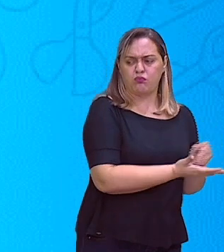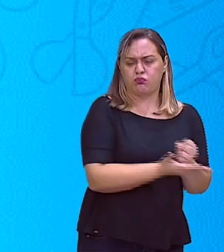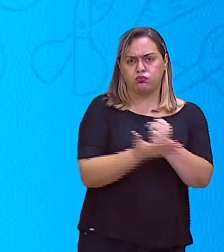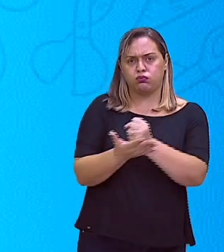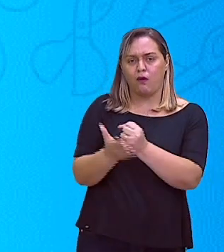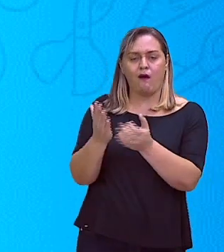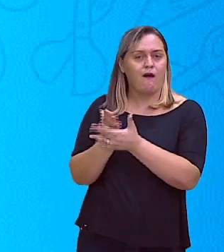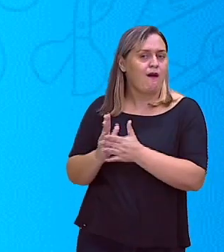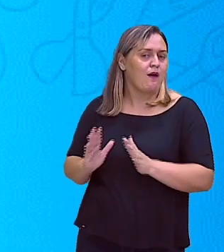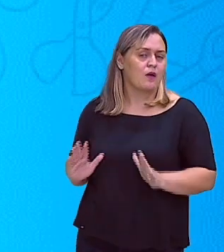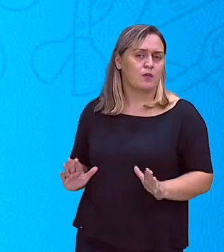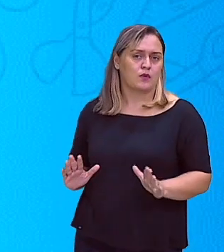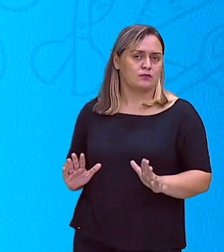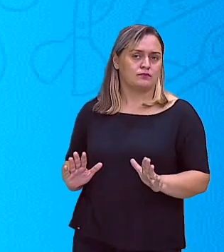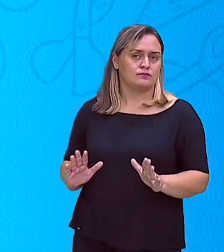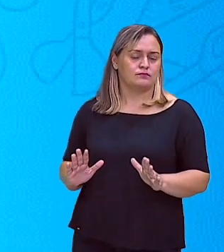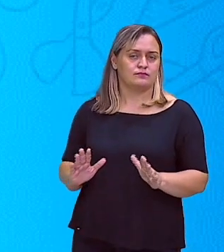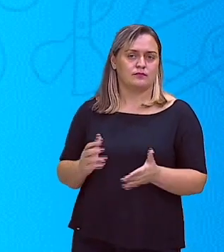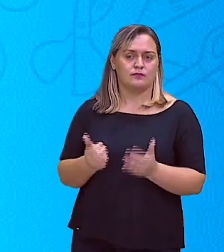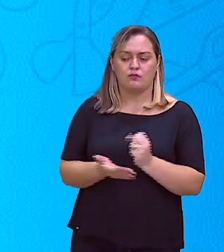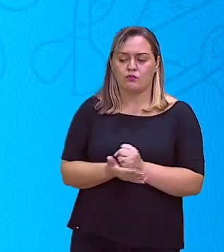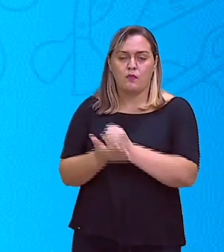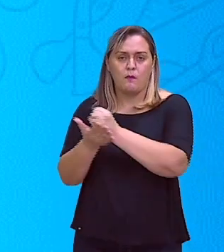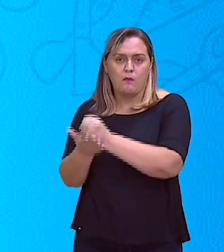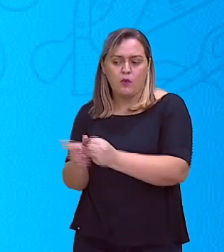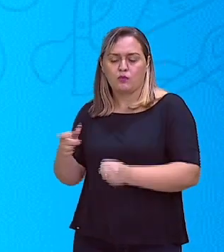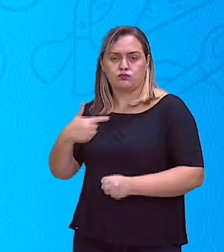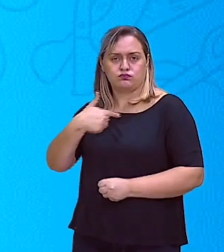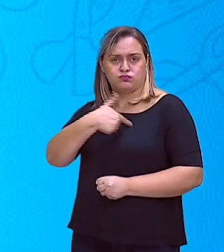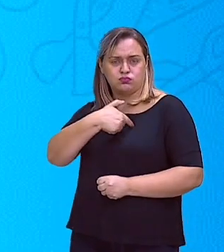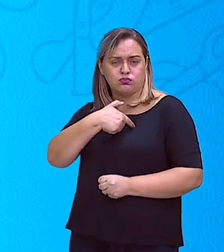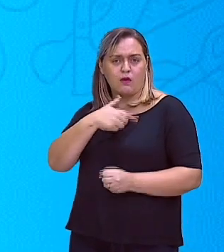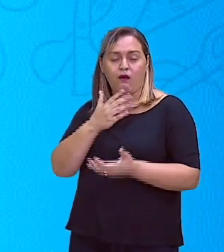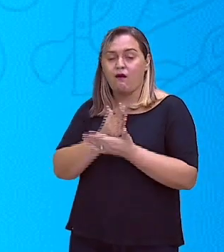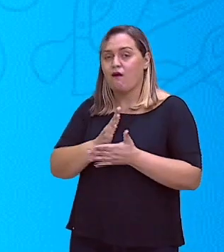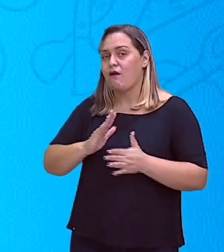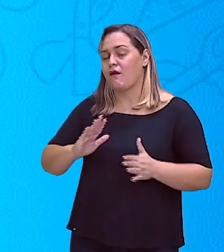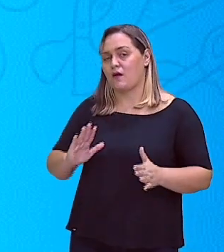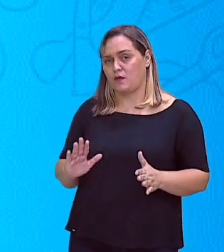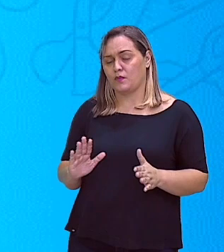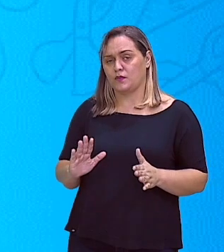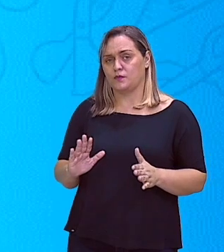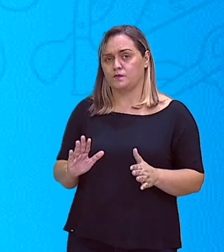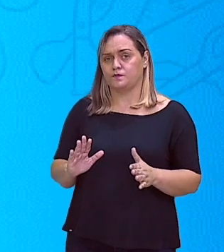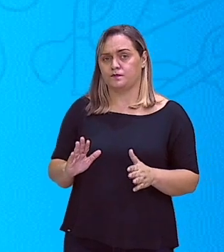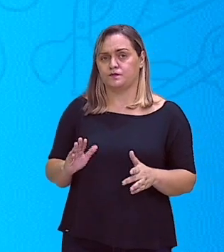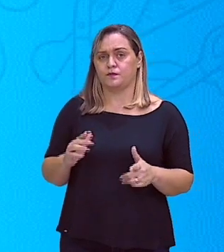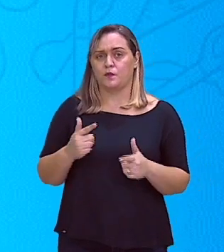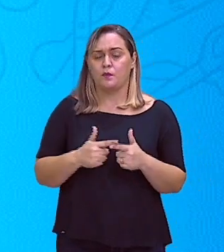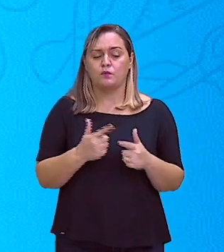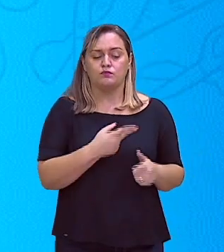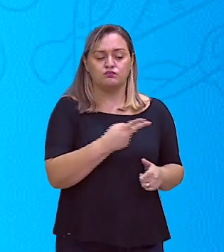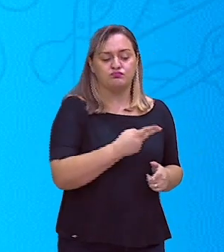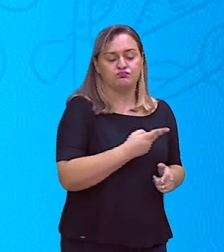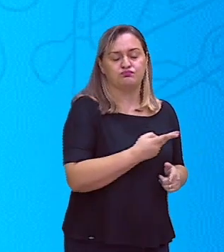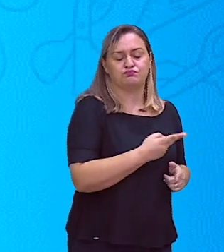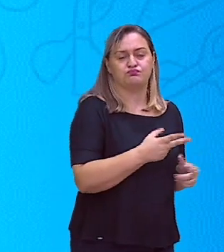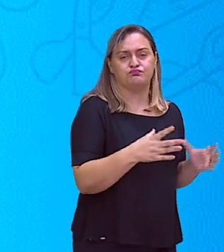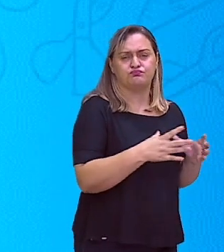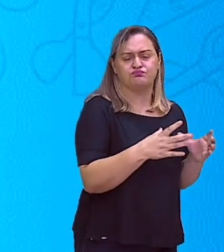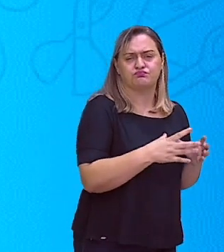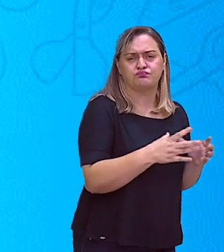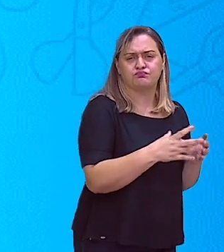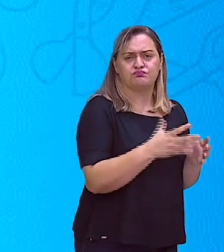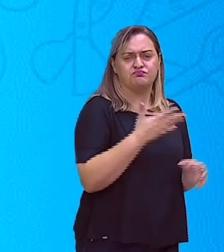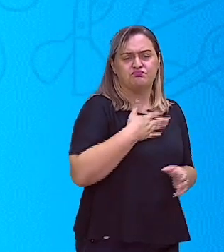dos militares quanto da Elite porque quando o governo ele é populista bairro interesse ao povo ele